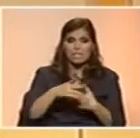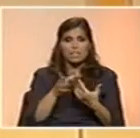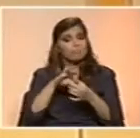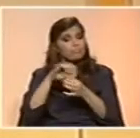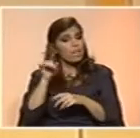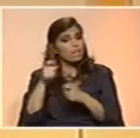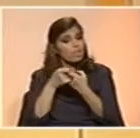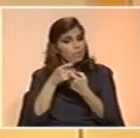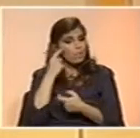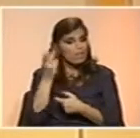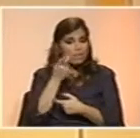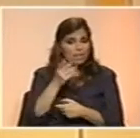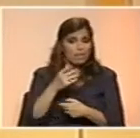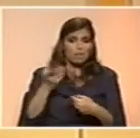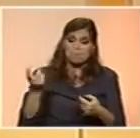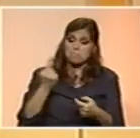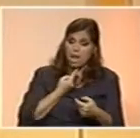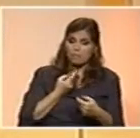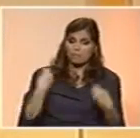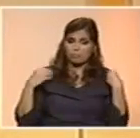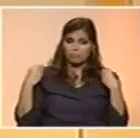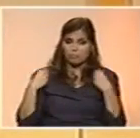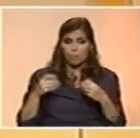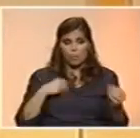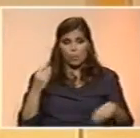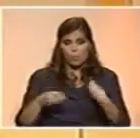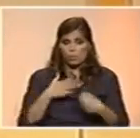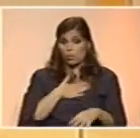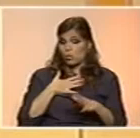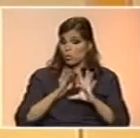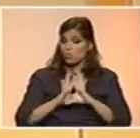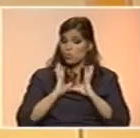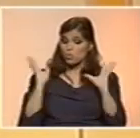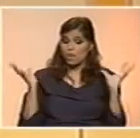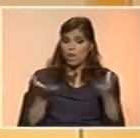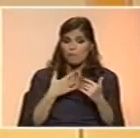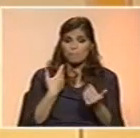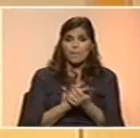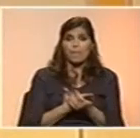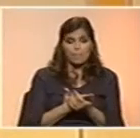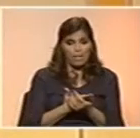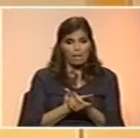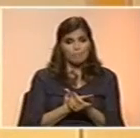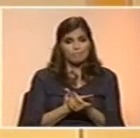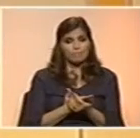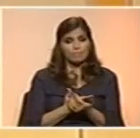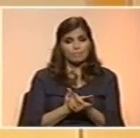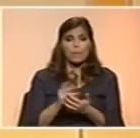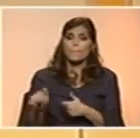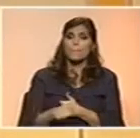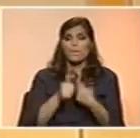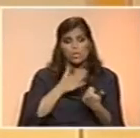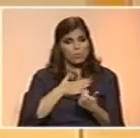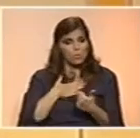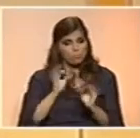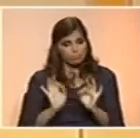estilo de vida de mais exercício físico, mais preocupação com a saúde em geral, que depois vai ter como resultado uma melhor